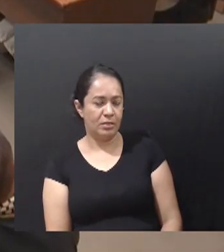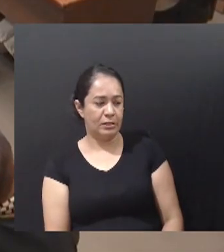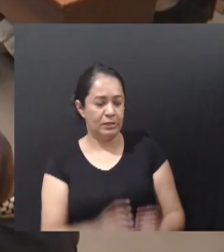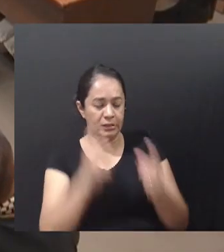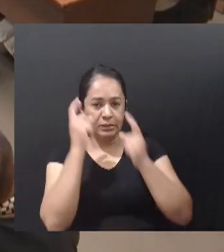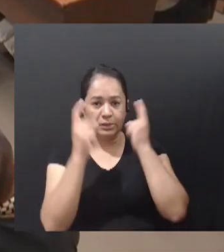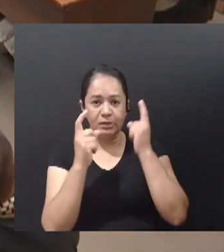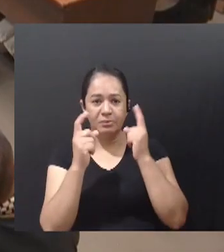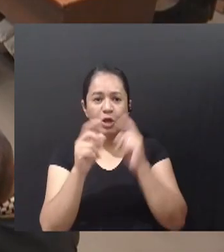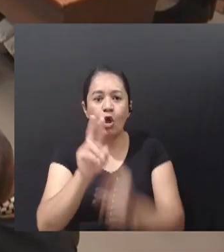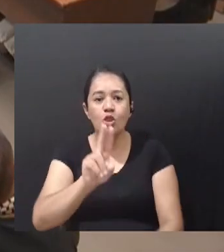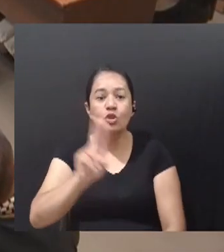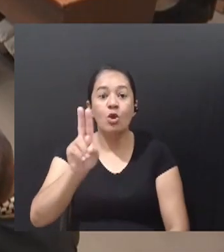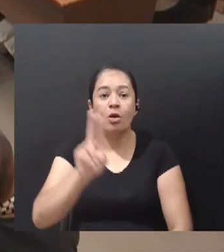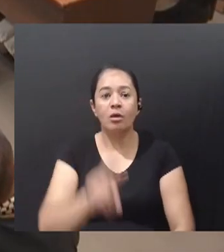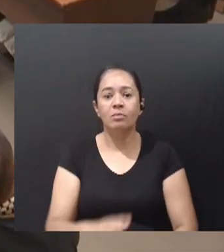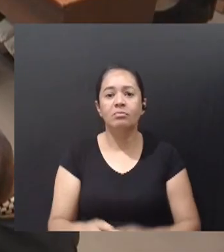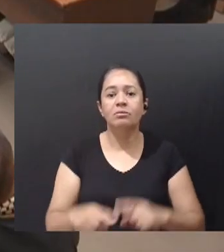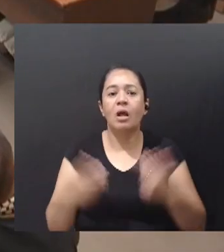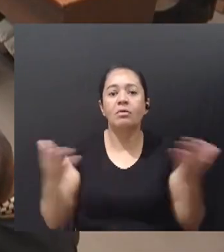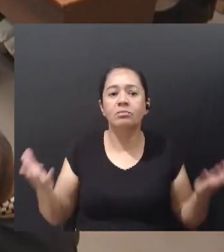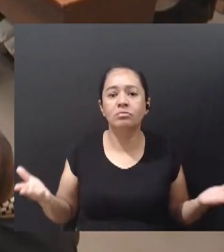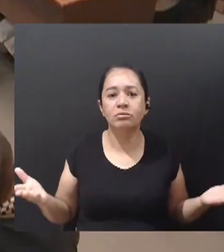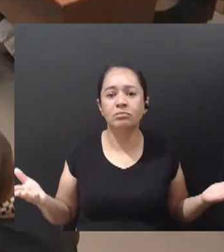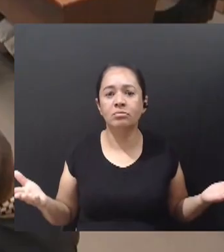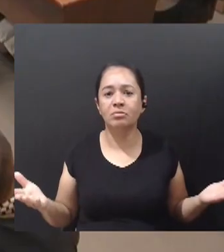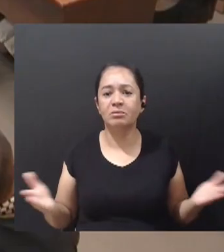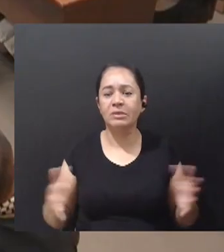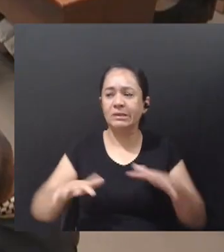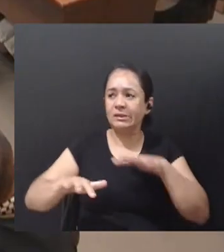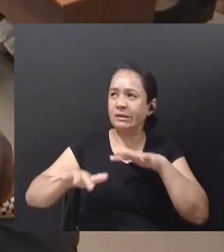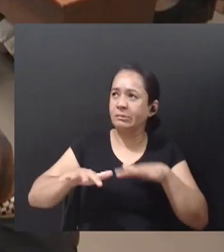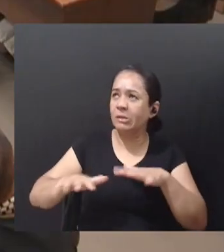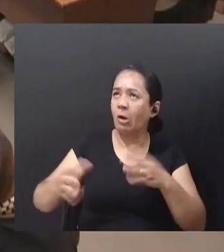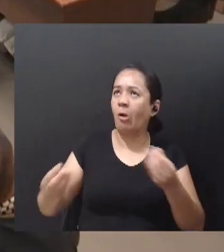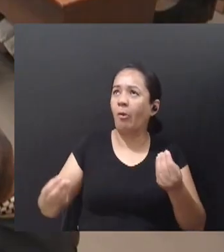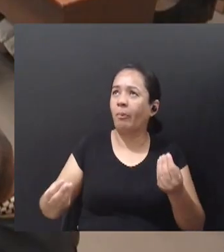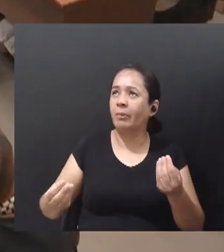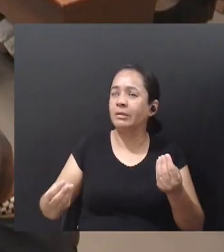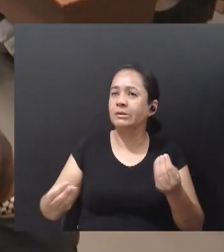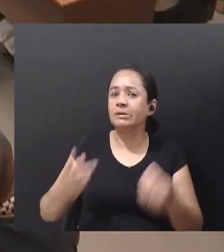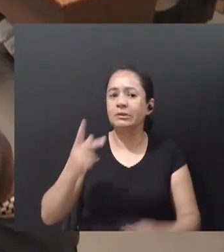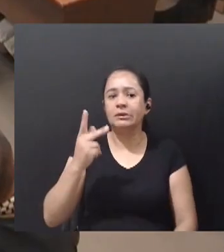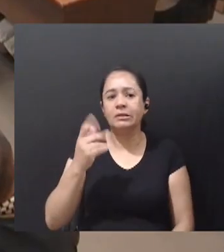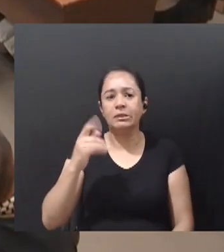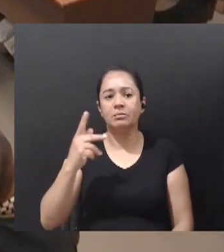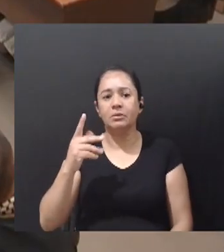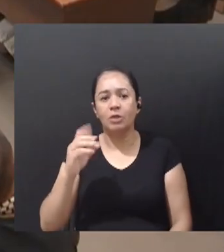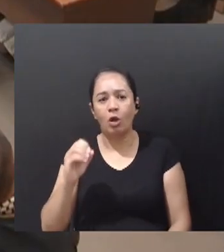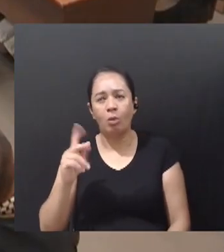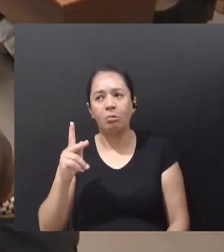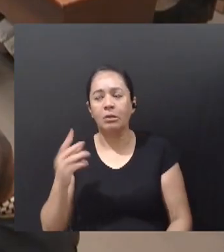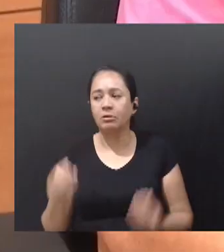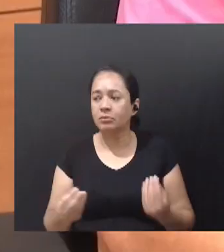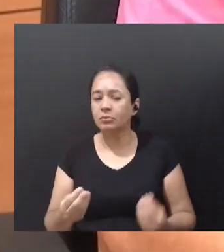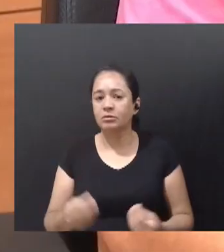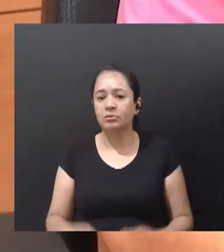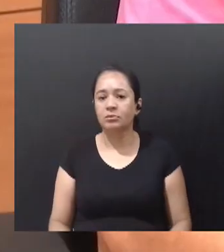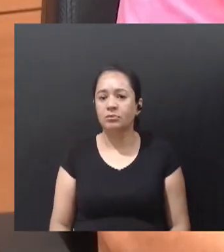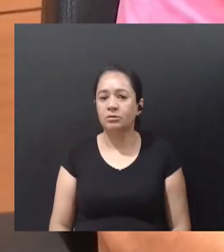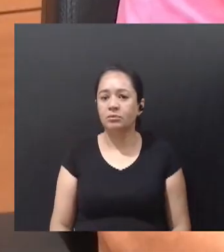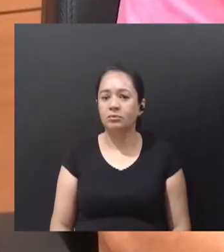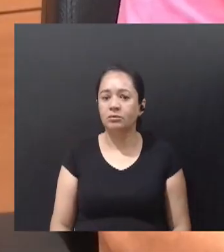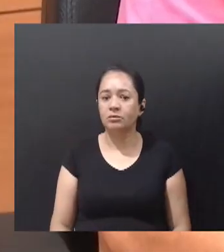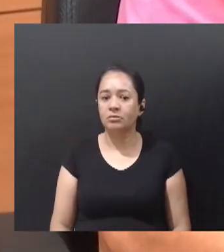falou assim, mas... Ai, hip hop, né? Não sei se ele lembra. Aí eu falei assim, não, tem que